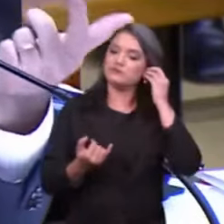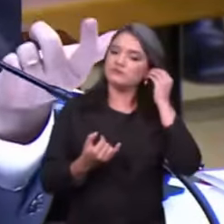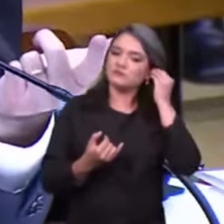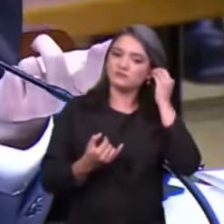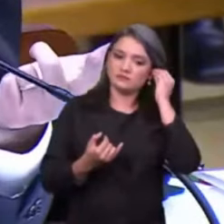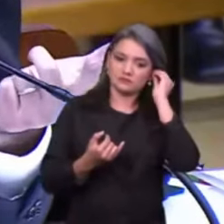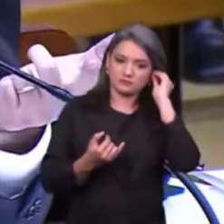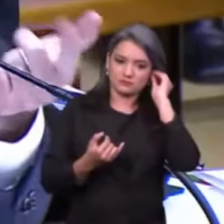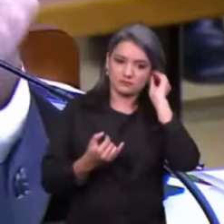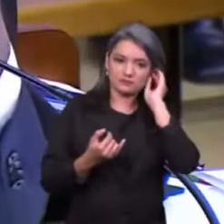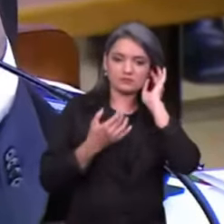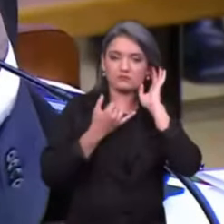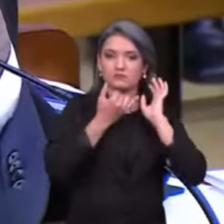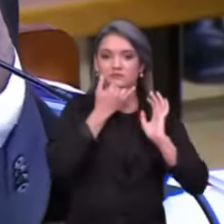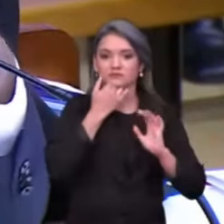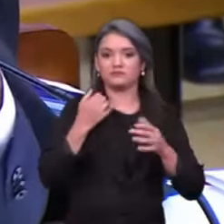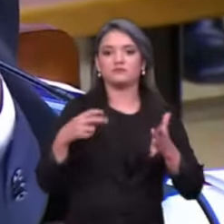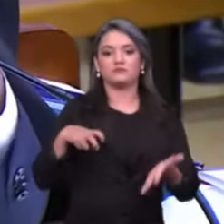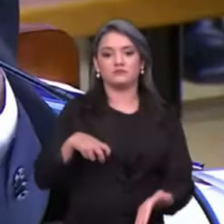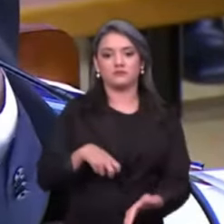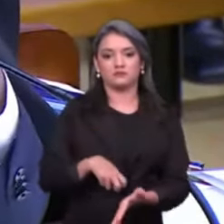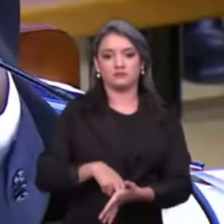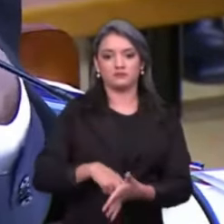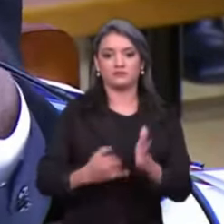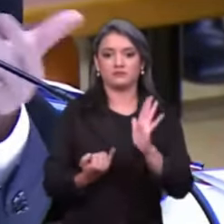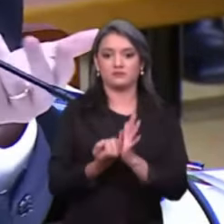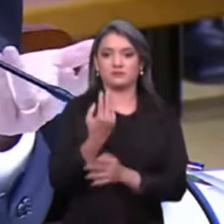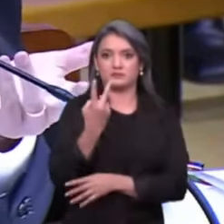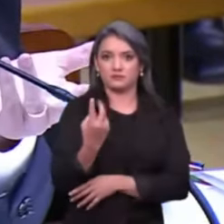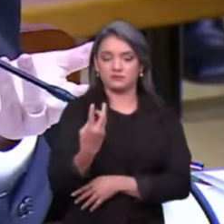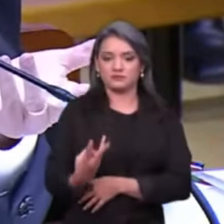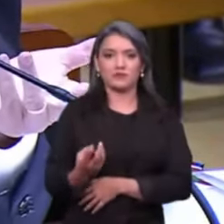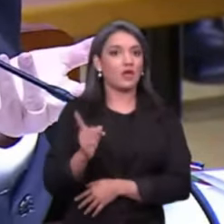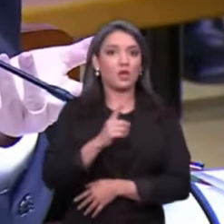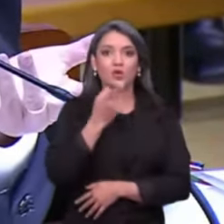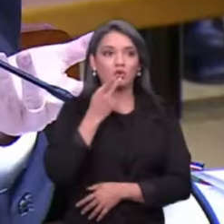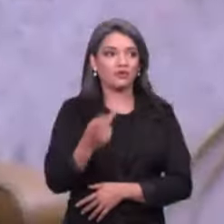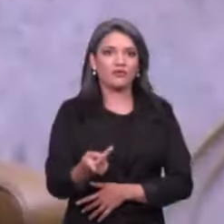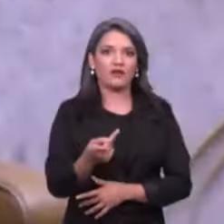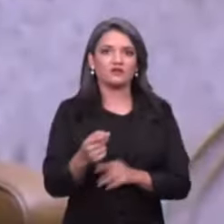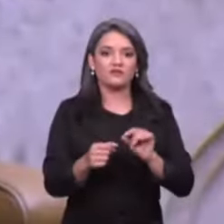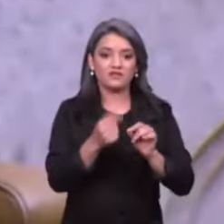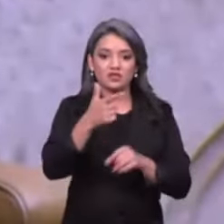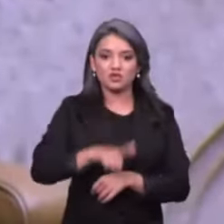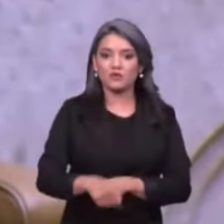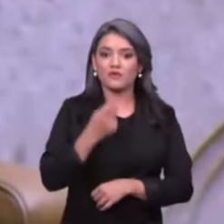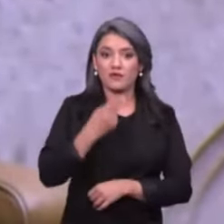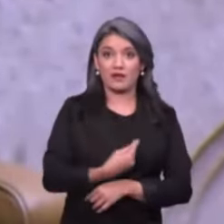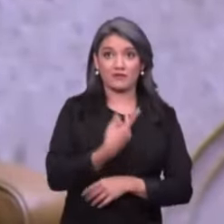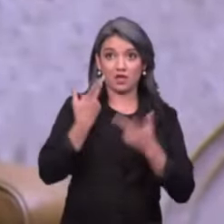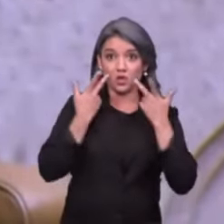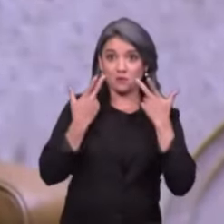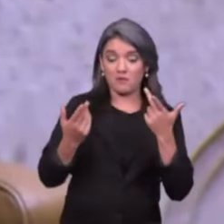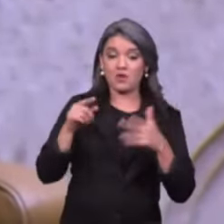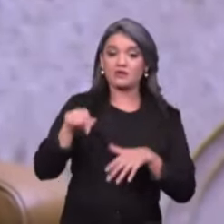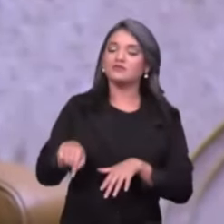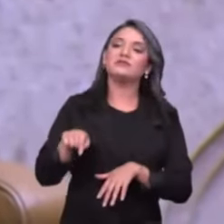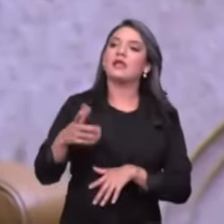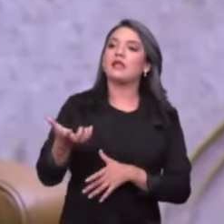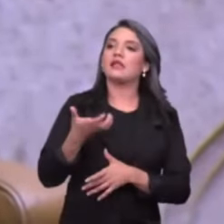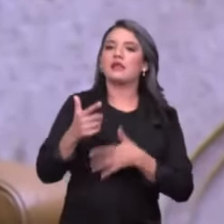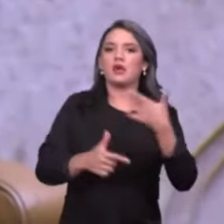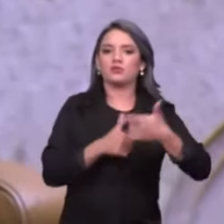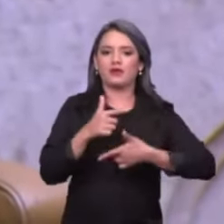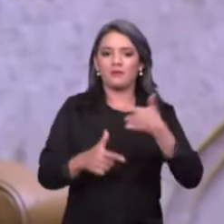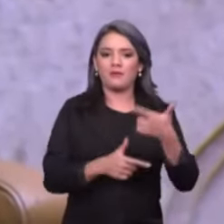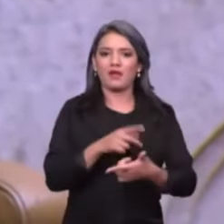caso de perda da primariedade... Eu não estou falando de reincidência. Estou falando para a vida normal. Quer dizer, ele quer um emprego. Aí vão pedir a certidão dele